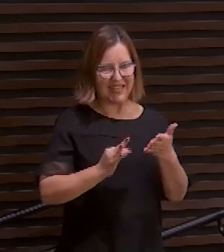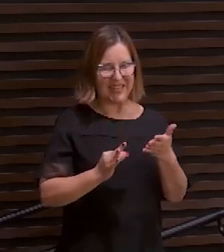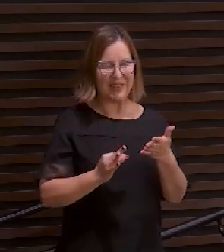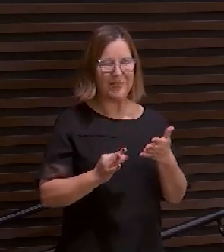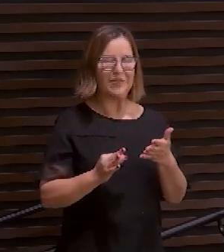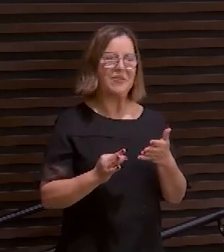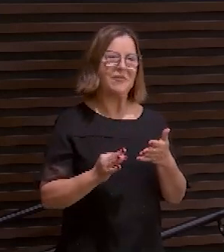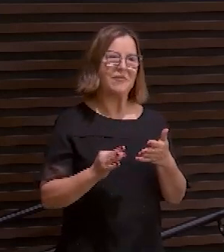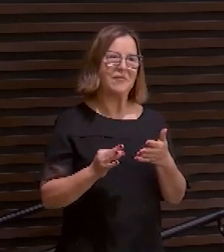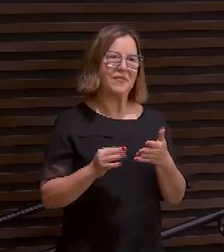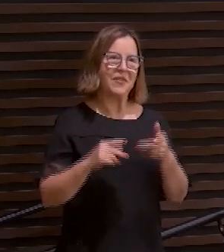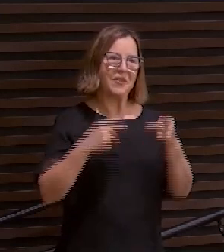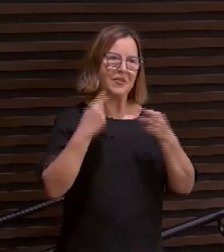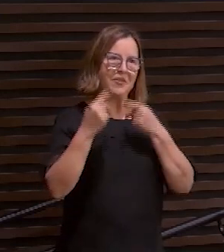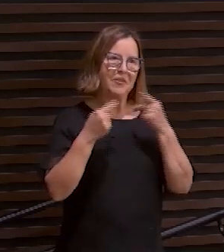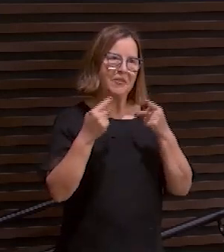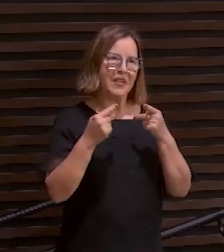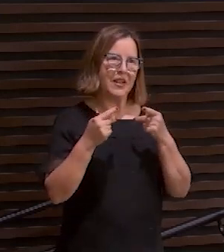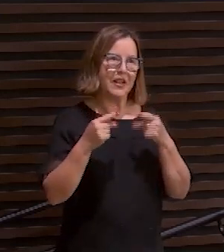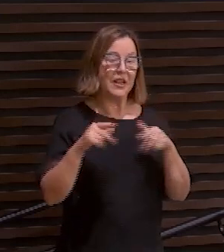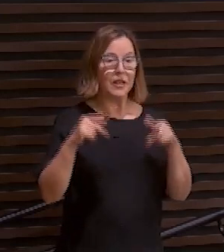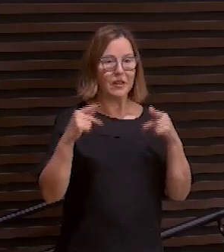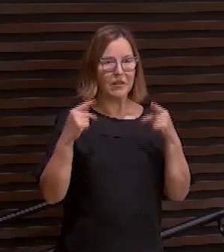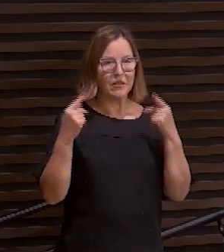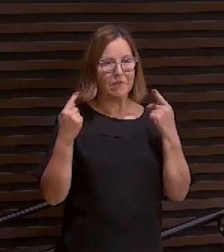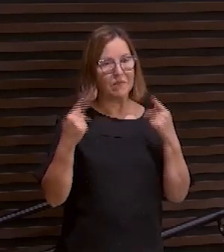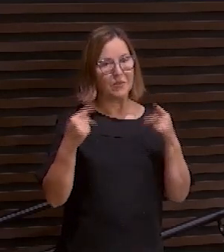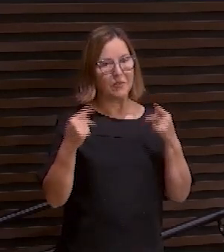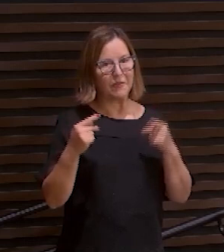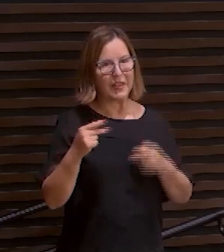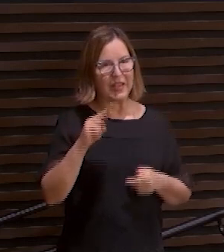reporta ao profeta Abacuque.